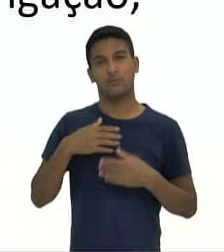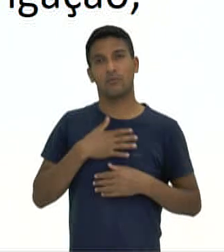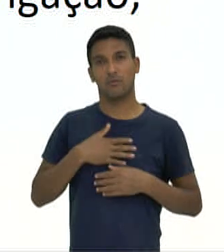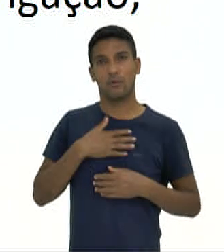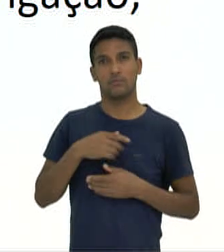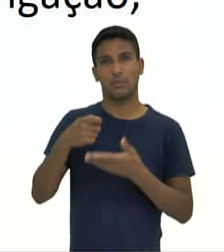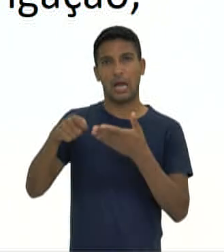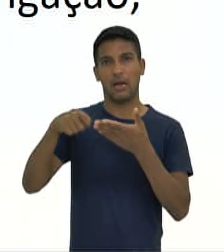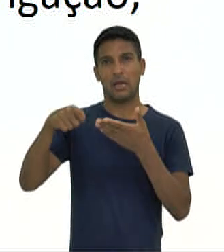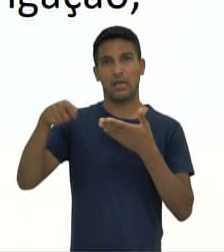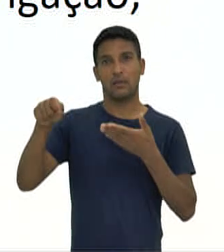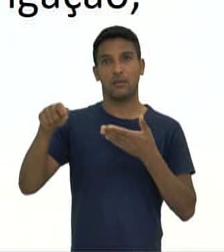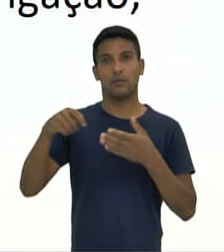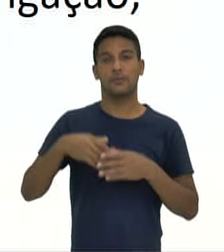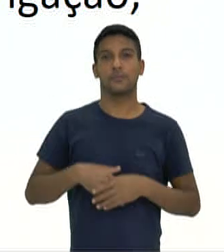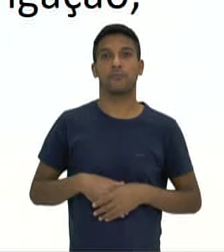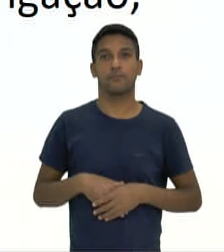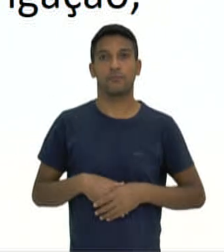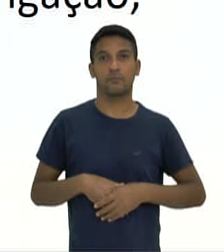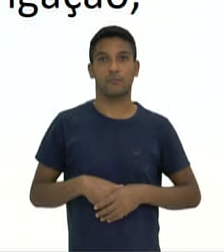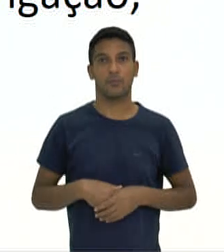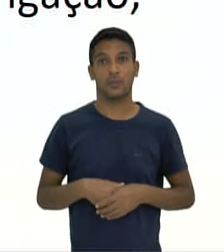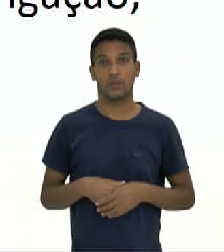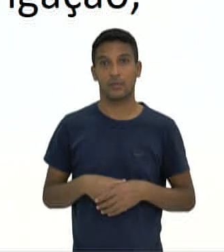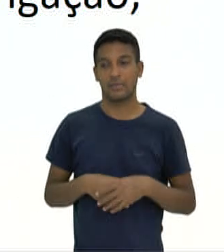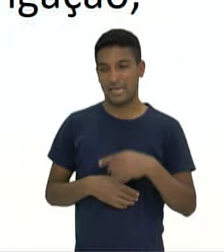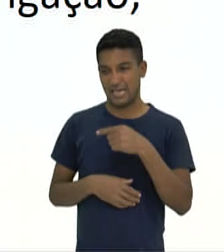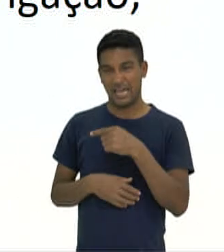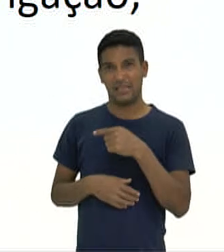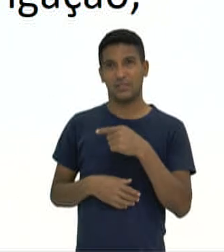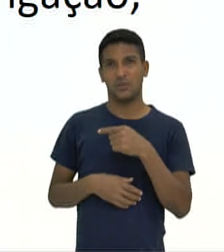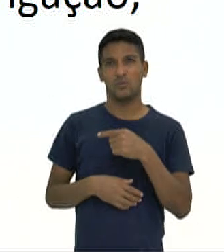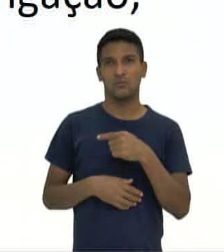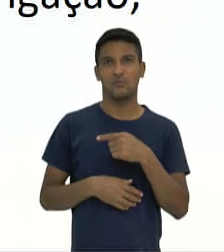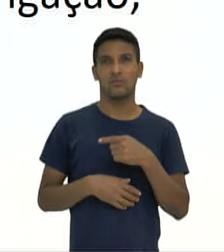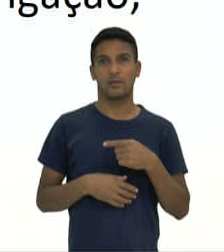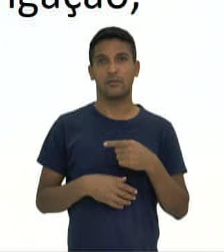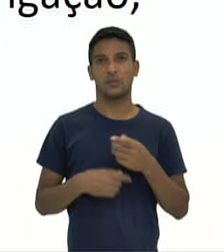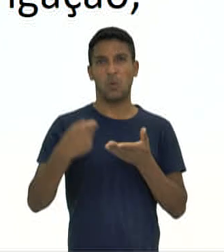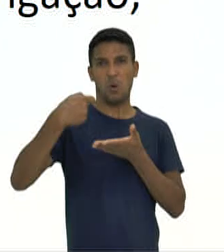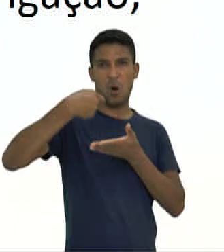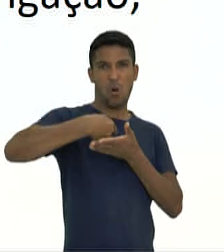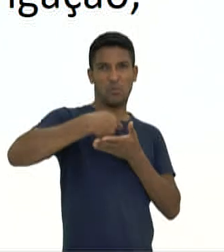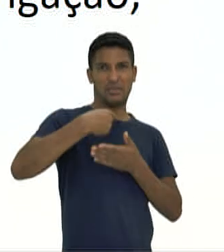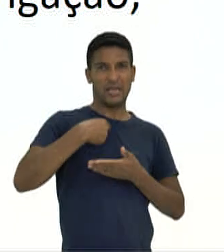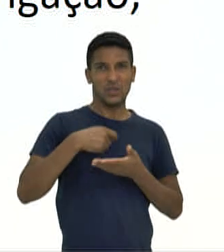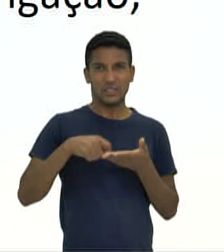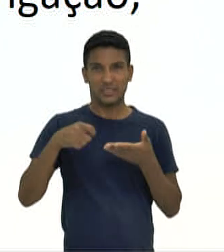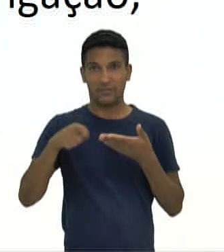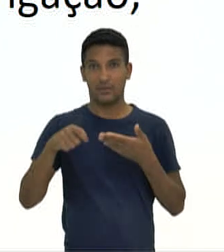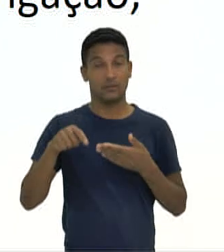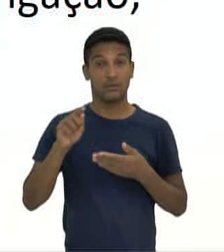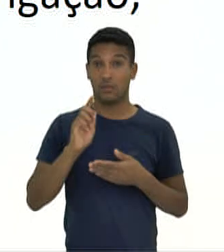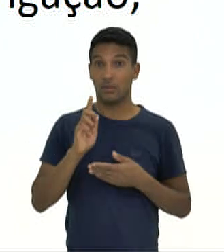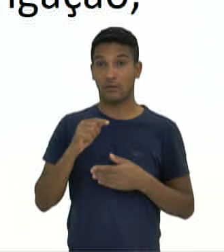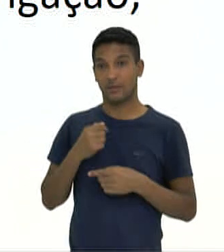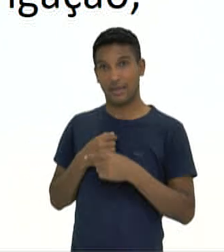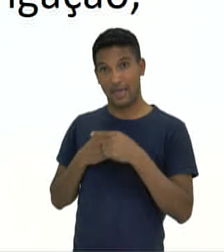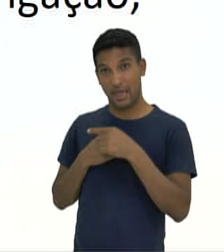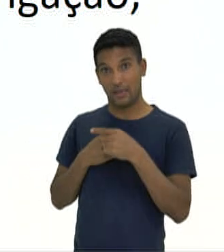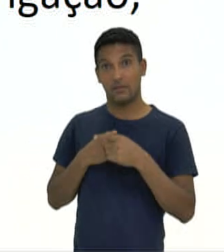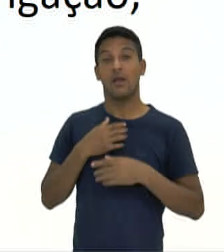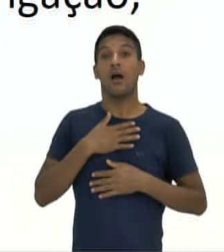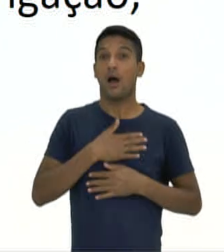nunca lia ou fazia redações por obrigação, sempre era um enorme prazer. Nessa resposta,